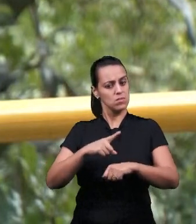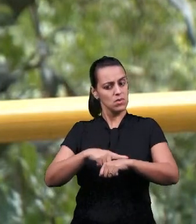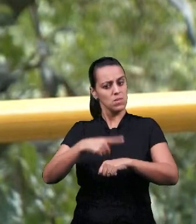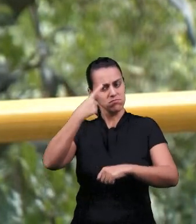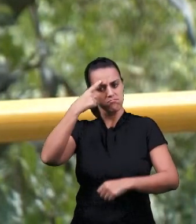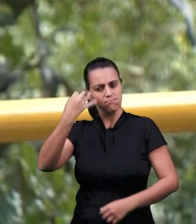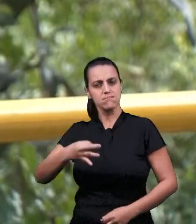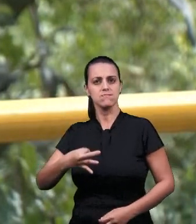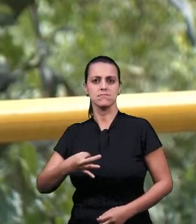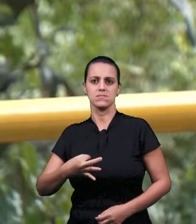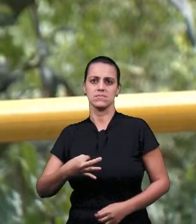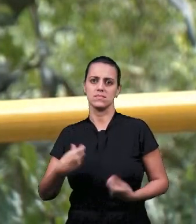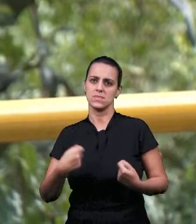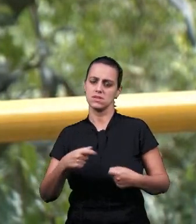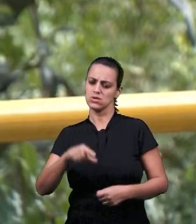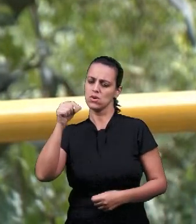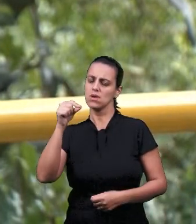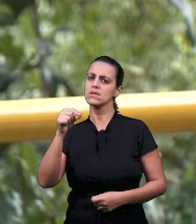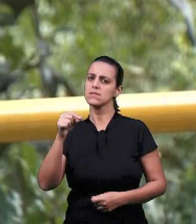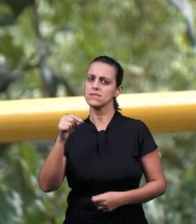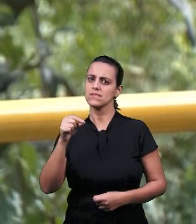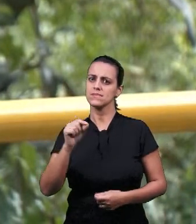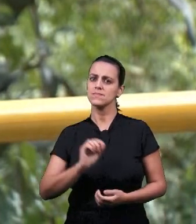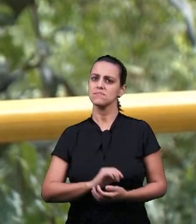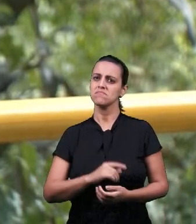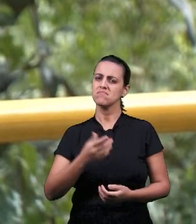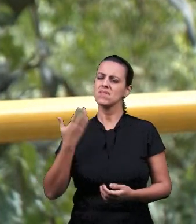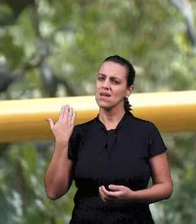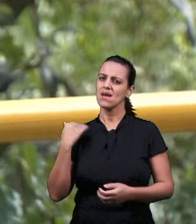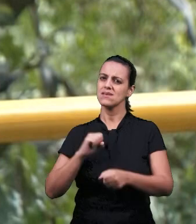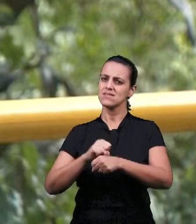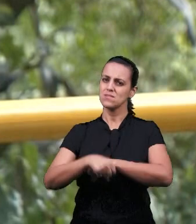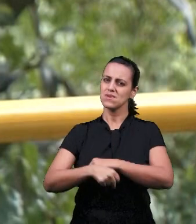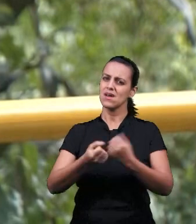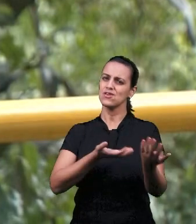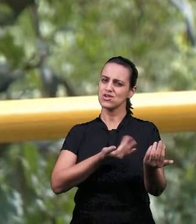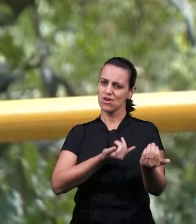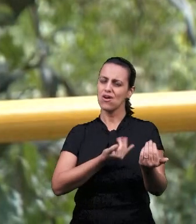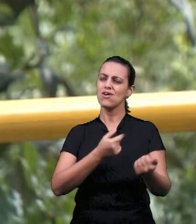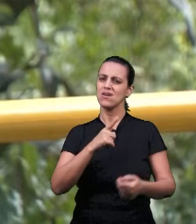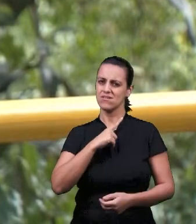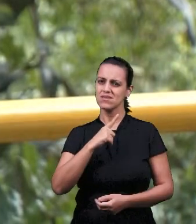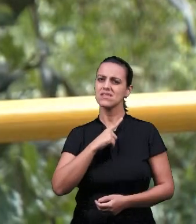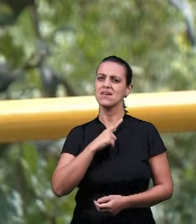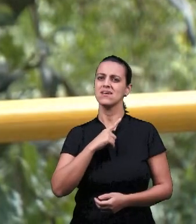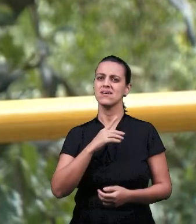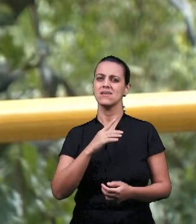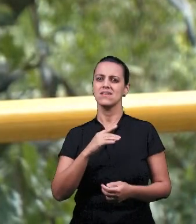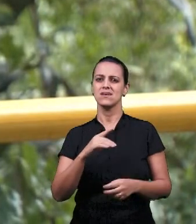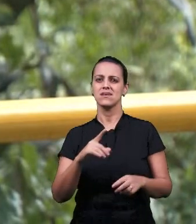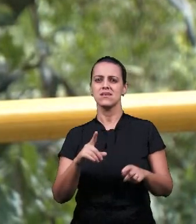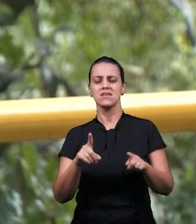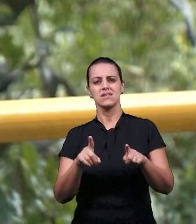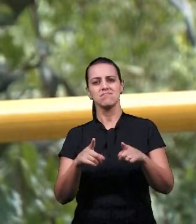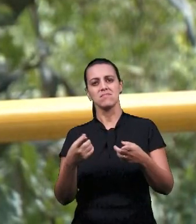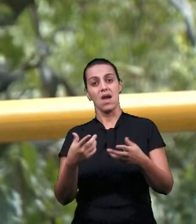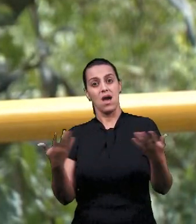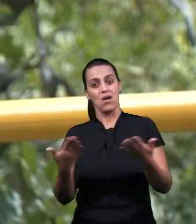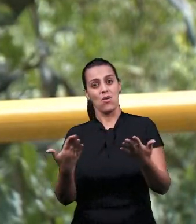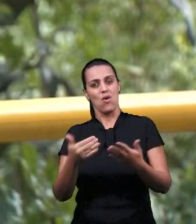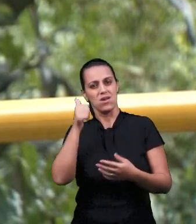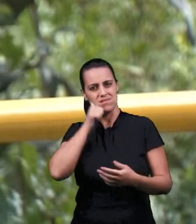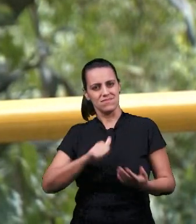Então nós temos um seminário agora, tivemos de jovens, tivemos de um grupo de modo geral, novos convertidos, e agora estamos tendo de